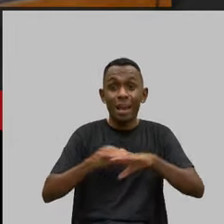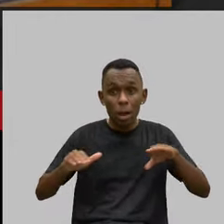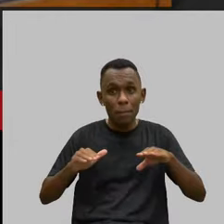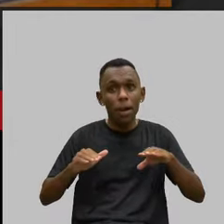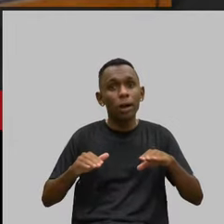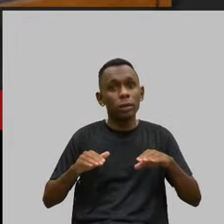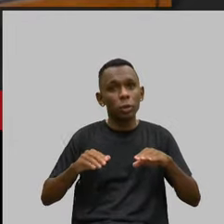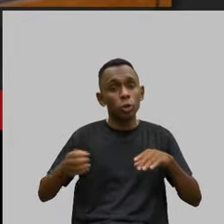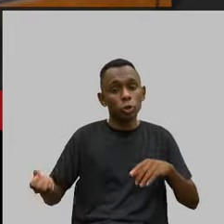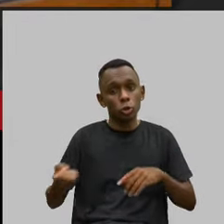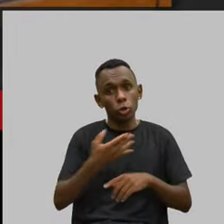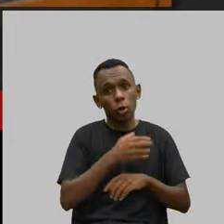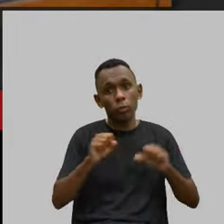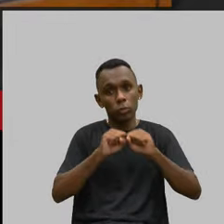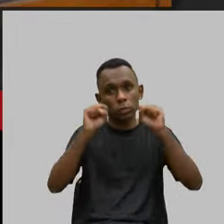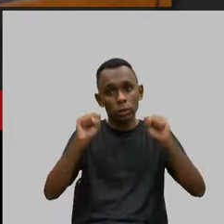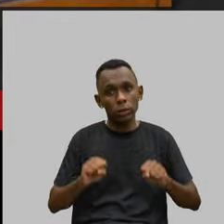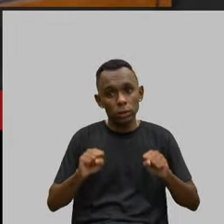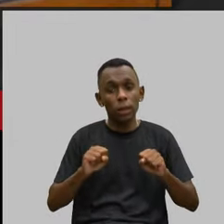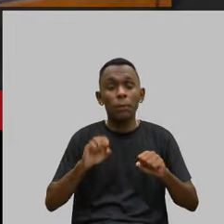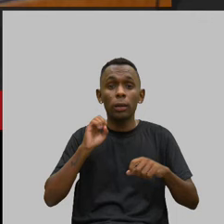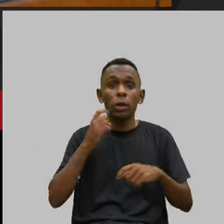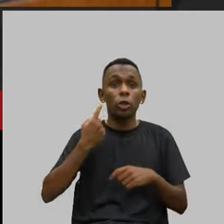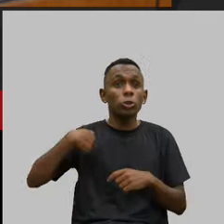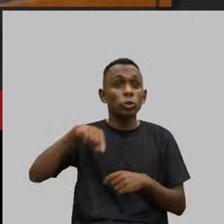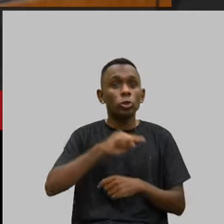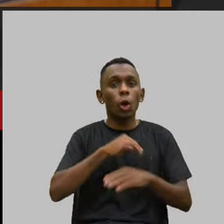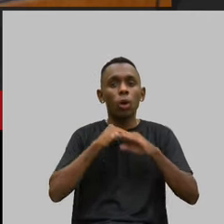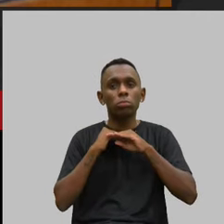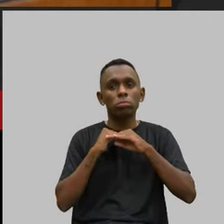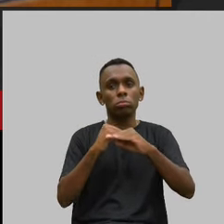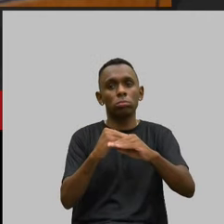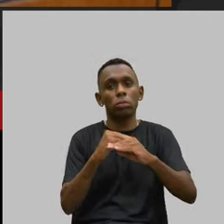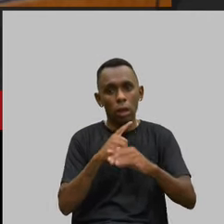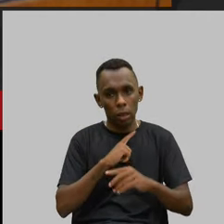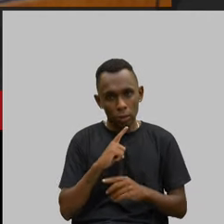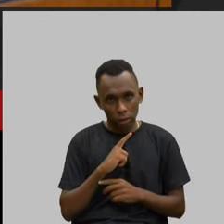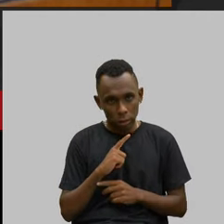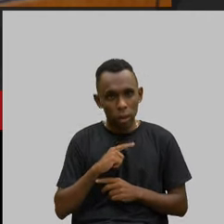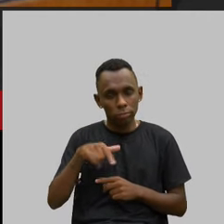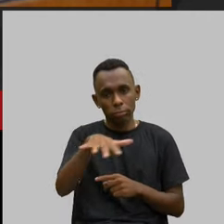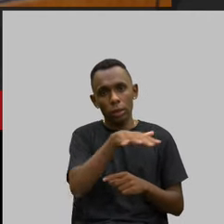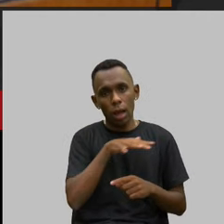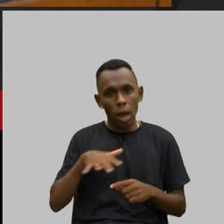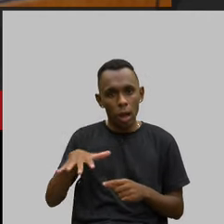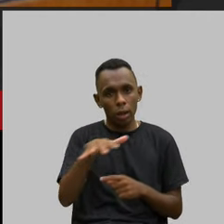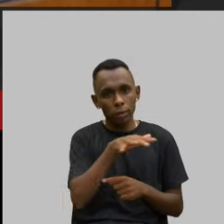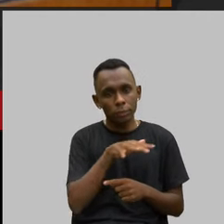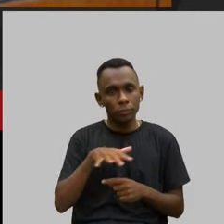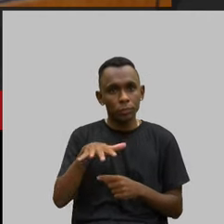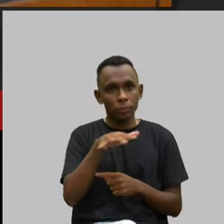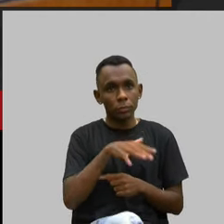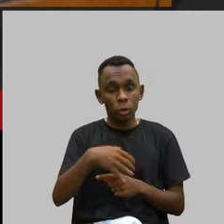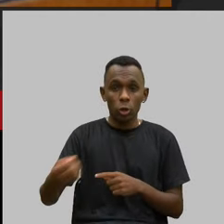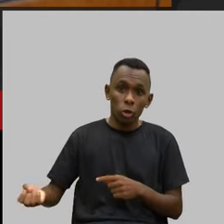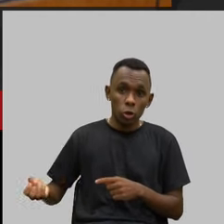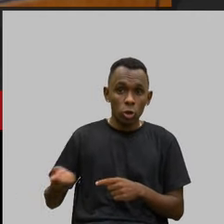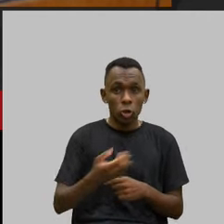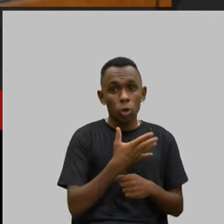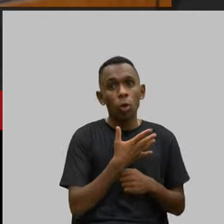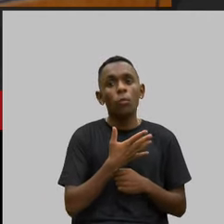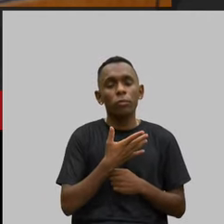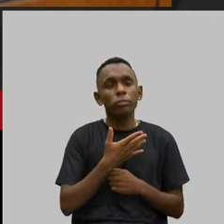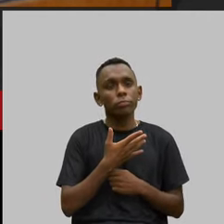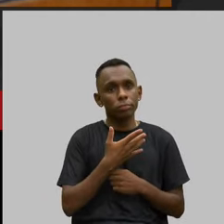novo sistema tributário onde a gente vai ter uma uniformidade territorial desse novo tributo